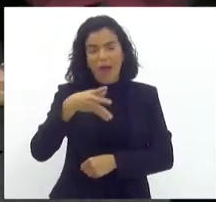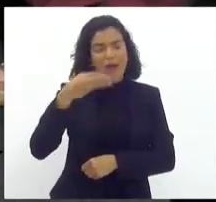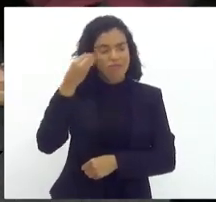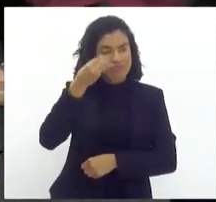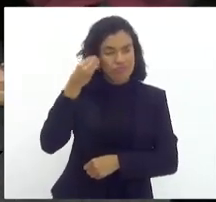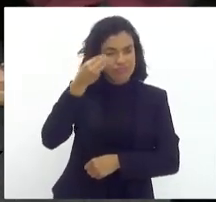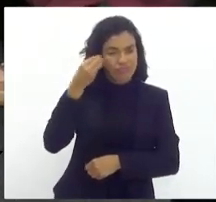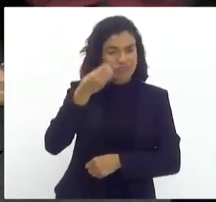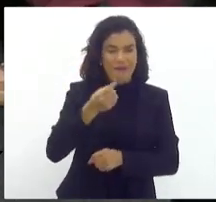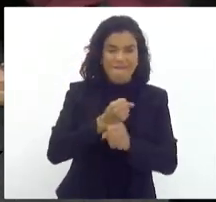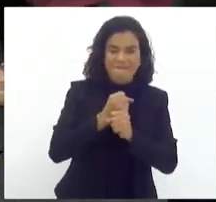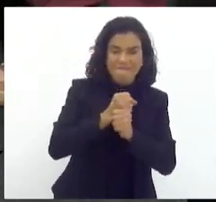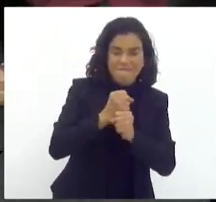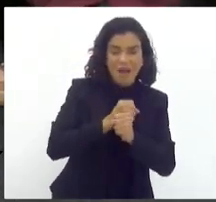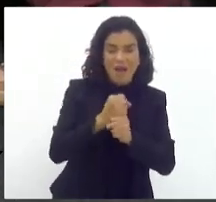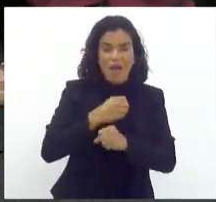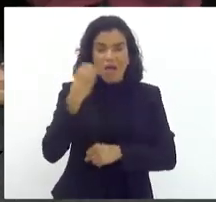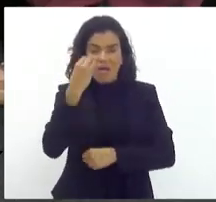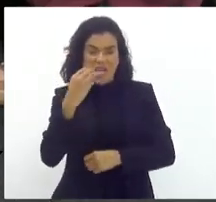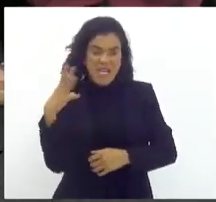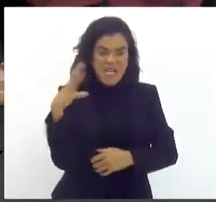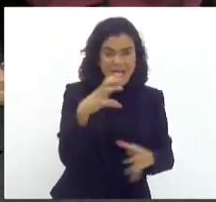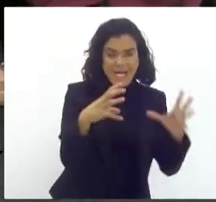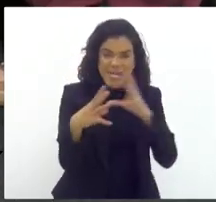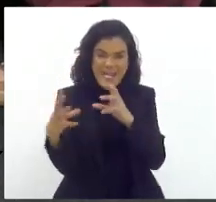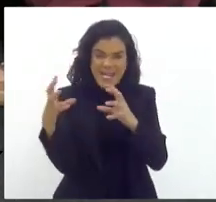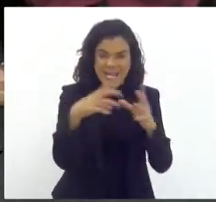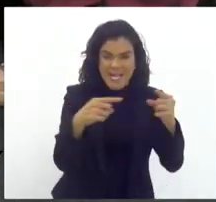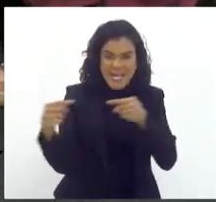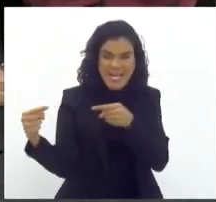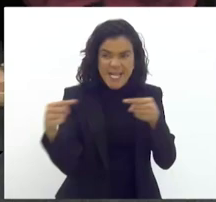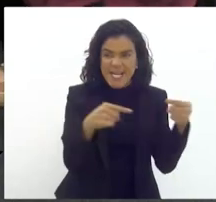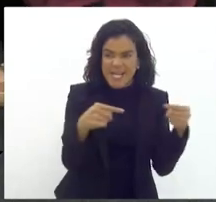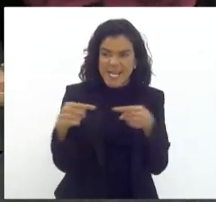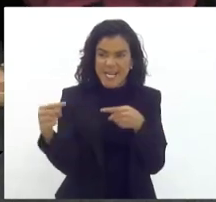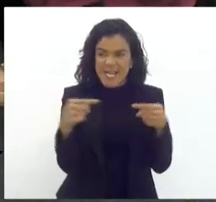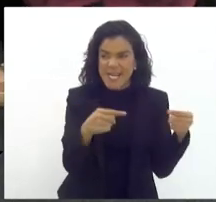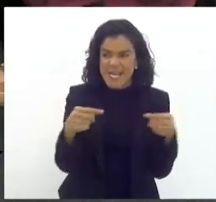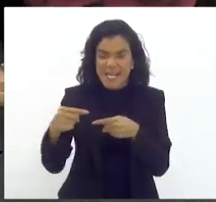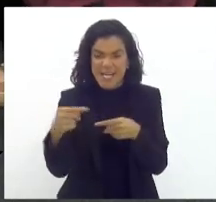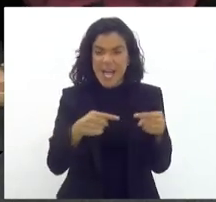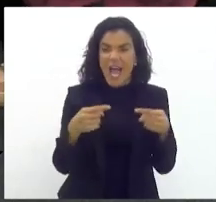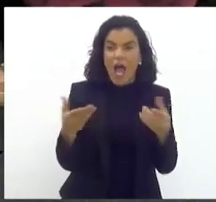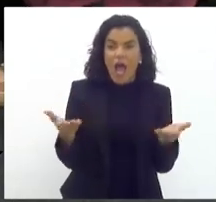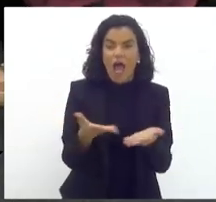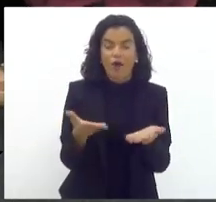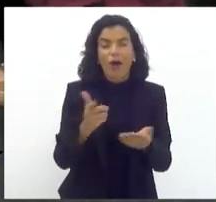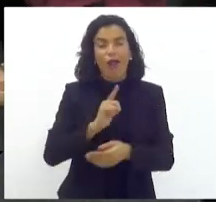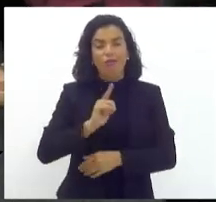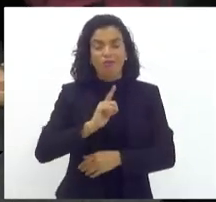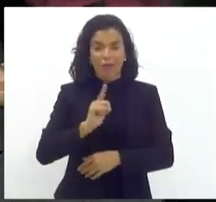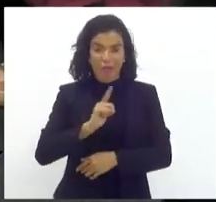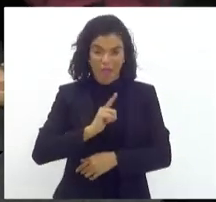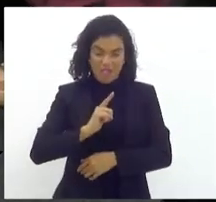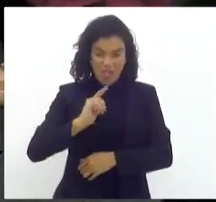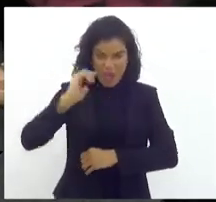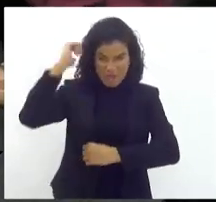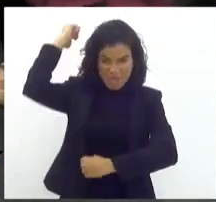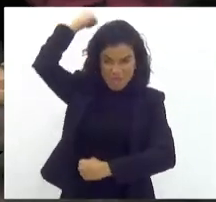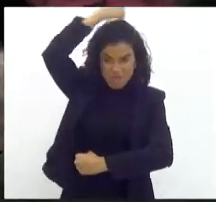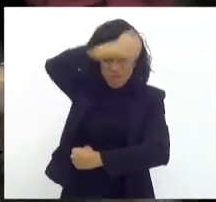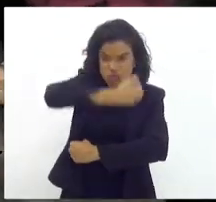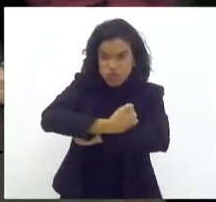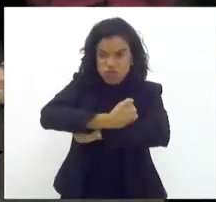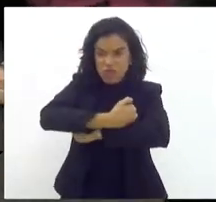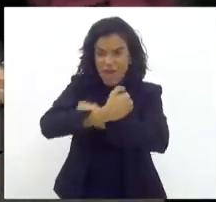tantas eleições brigas e municipal no âmbito Estadual já tem agora a couraça dura né que a gente